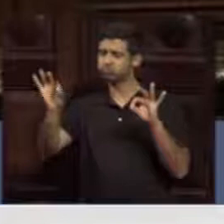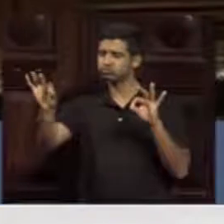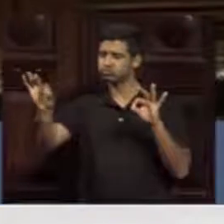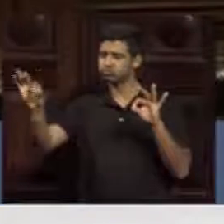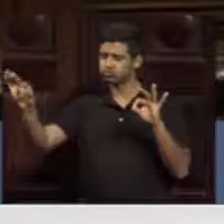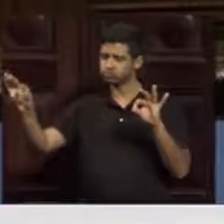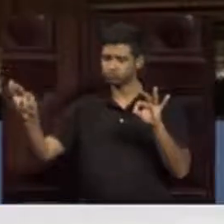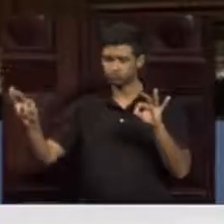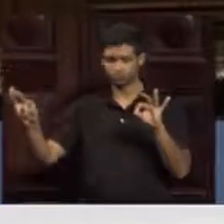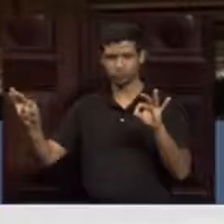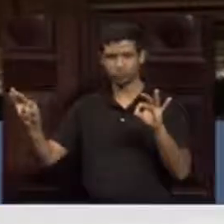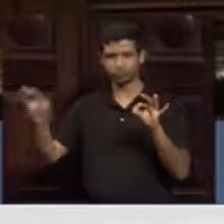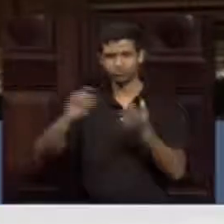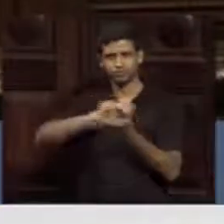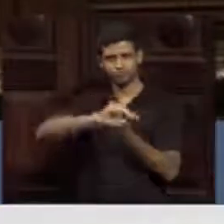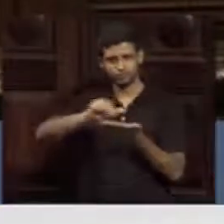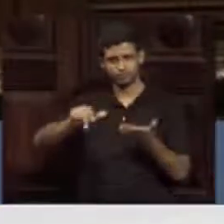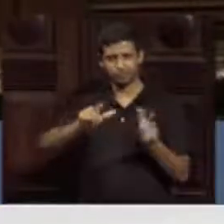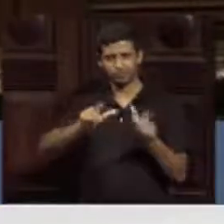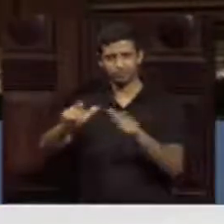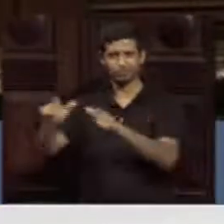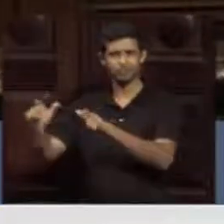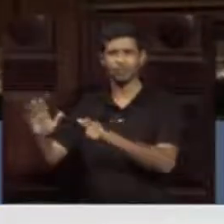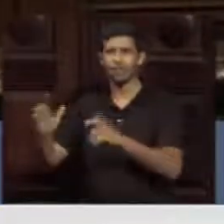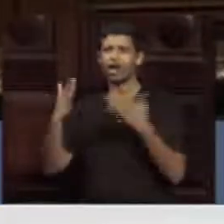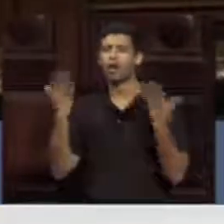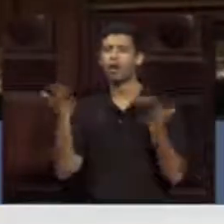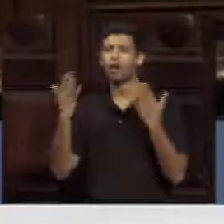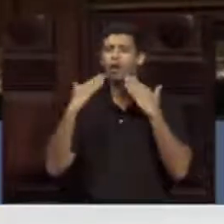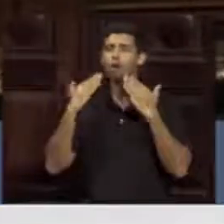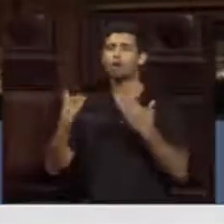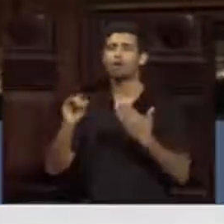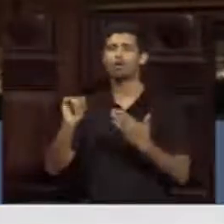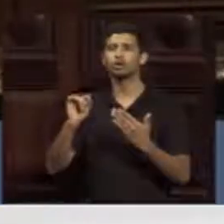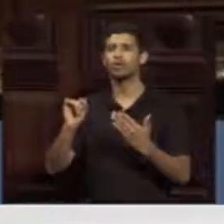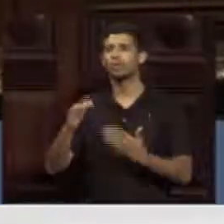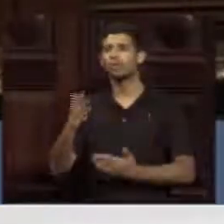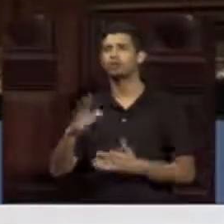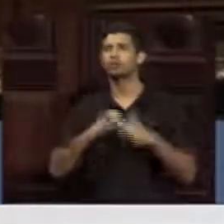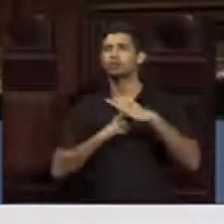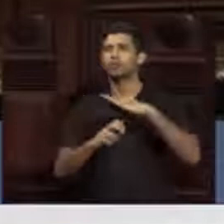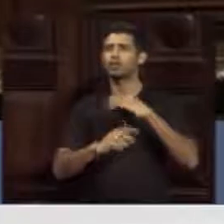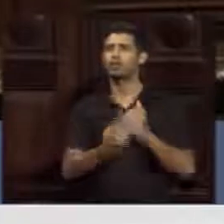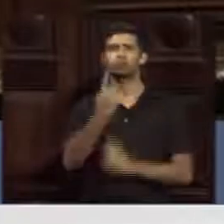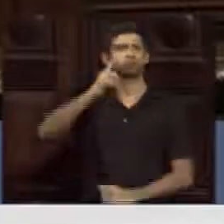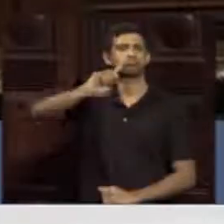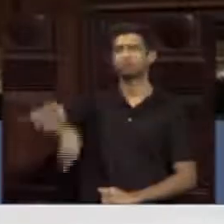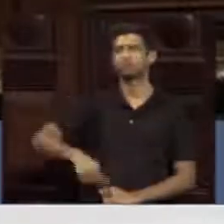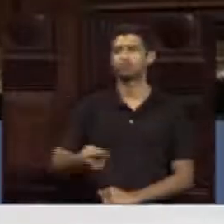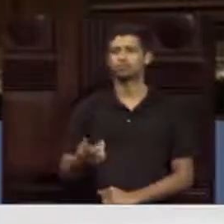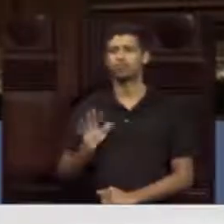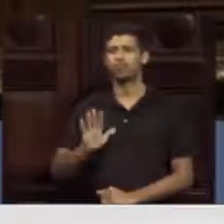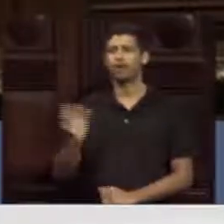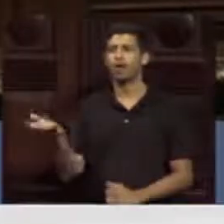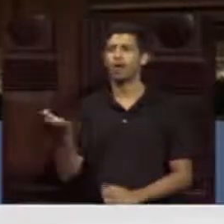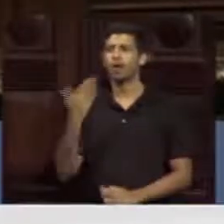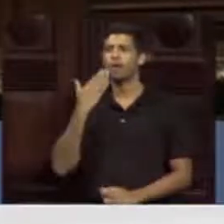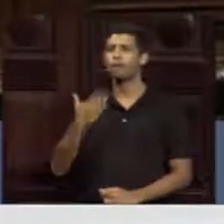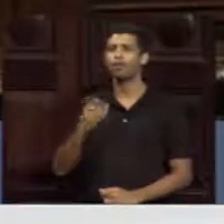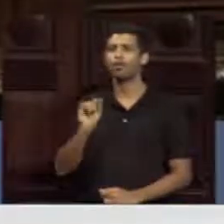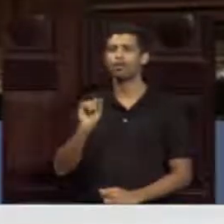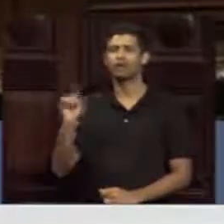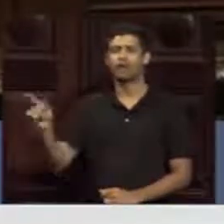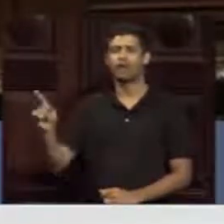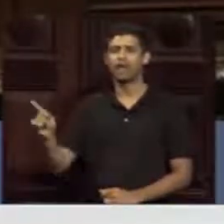estapafúrdio, fazendo que o metrô hoje seja um linhão. Mas hoje a gente verifica que o interesse do